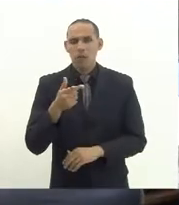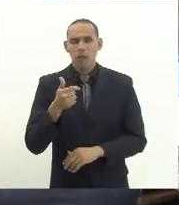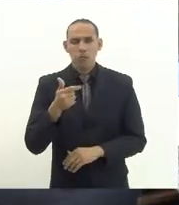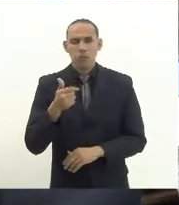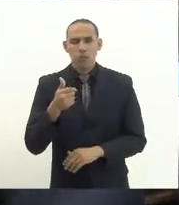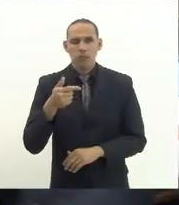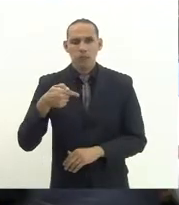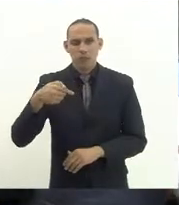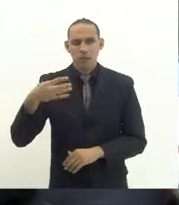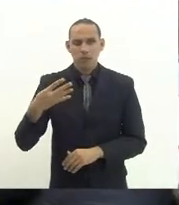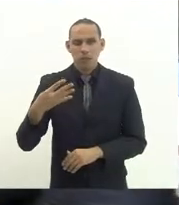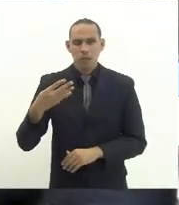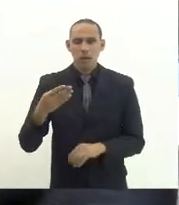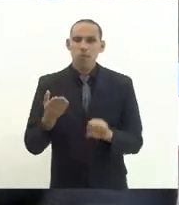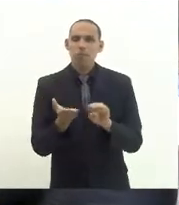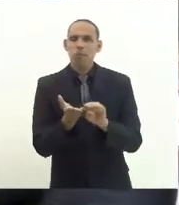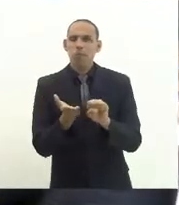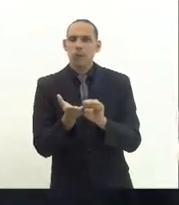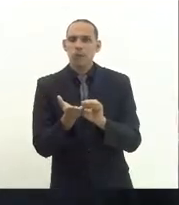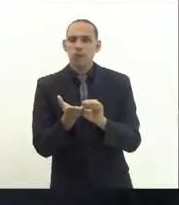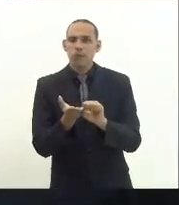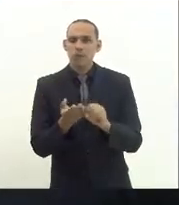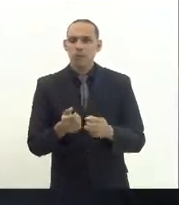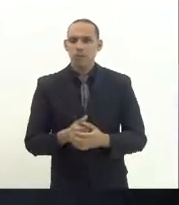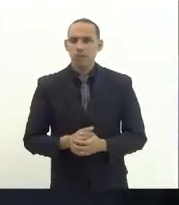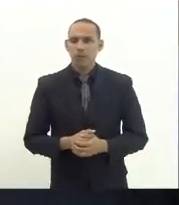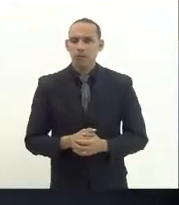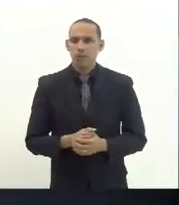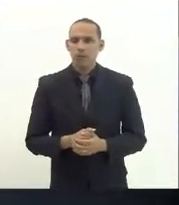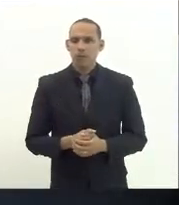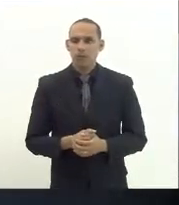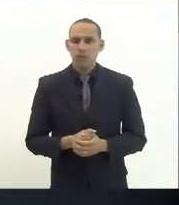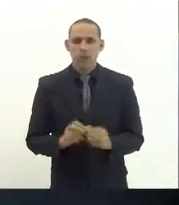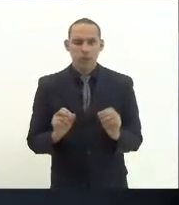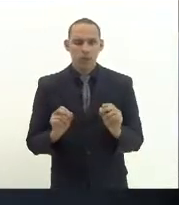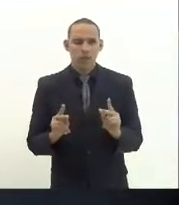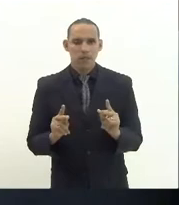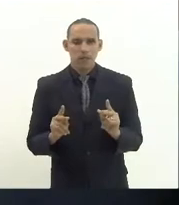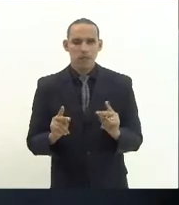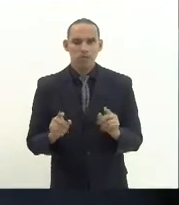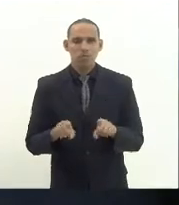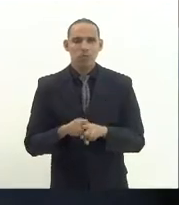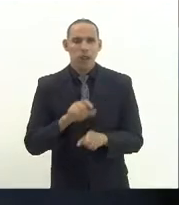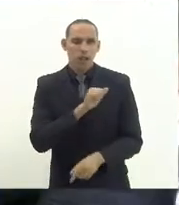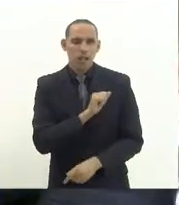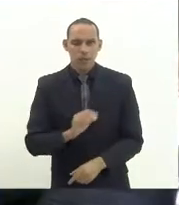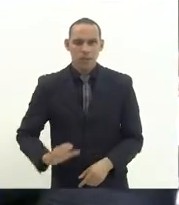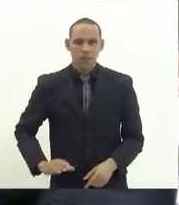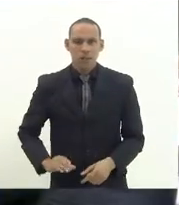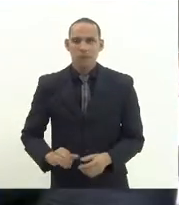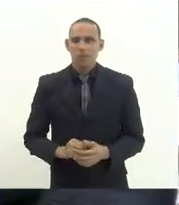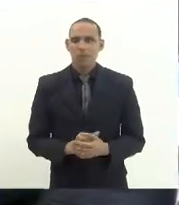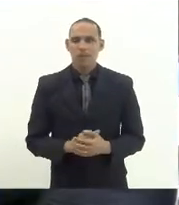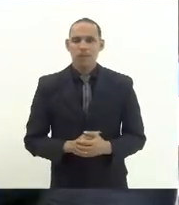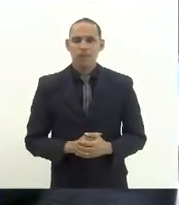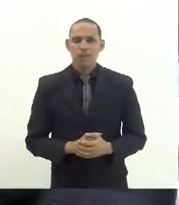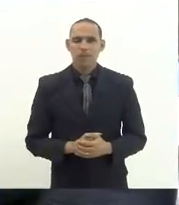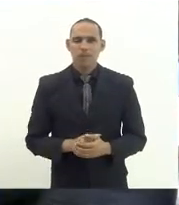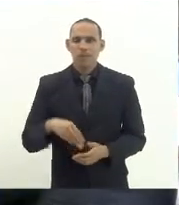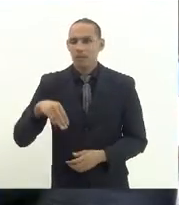1274 Samuel Malafaia ok siciliana o